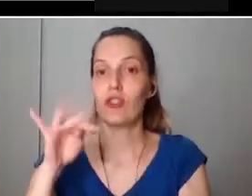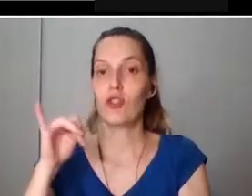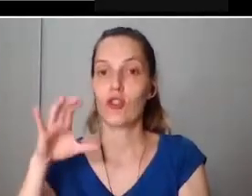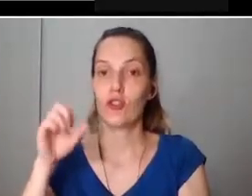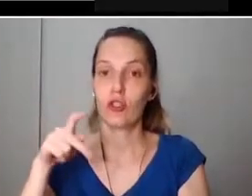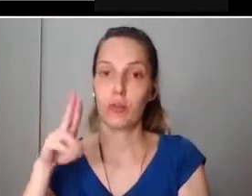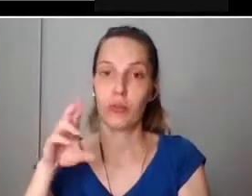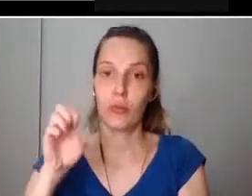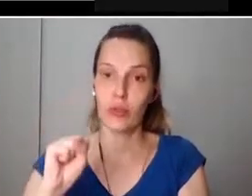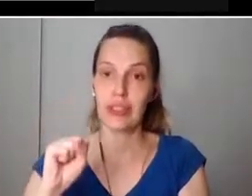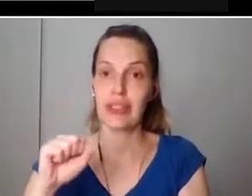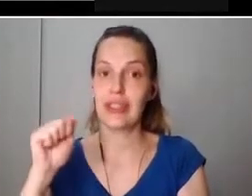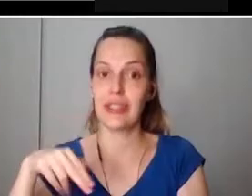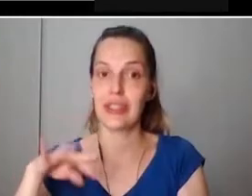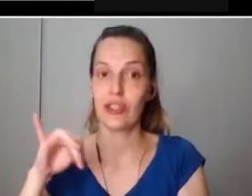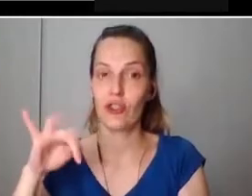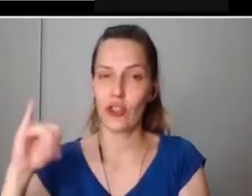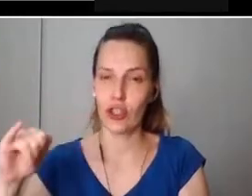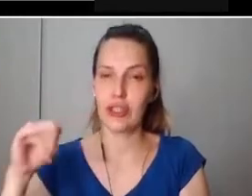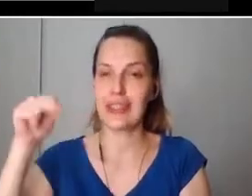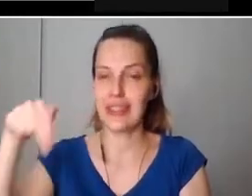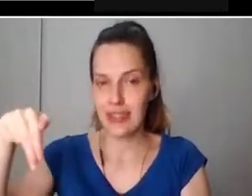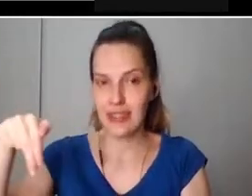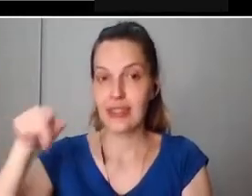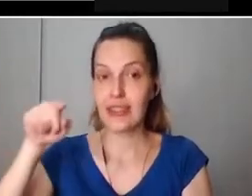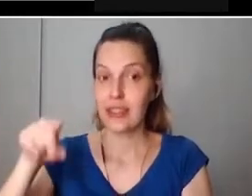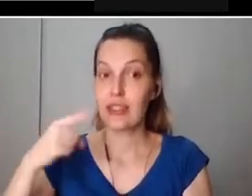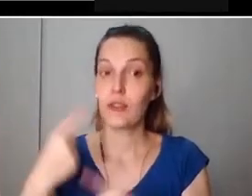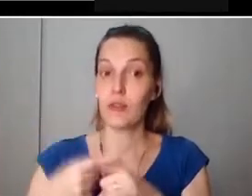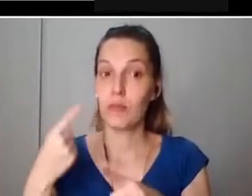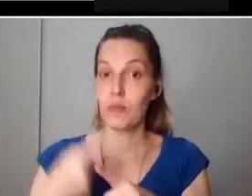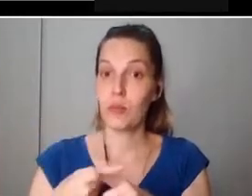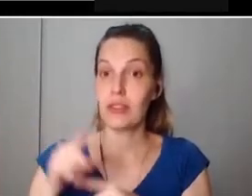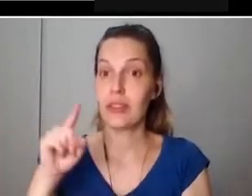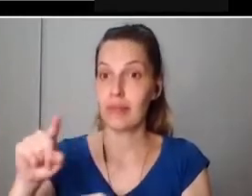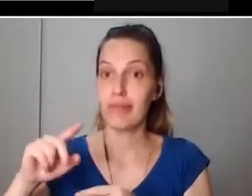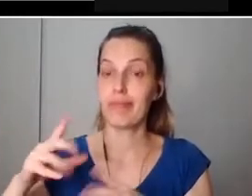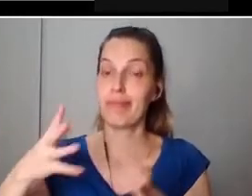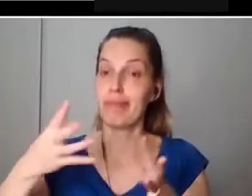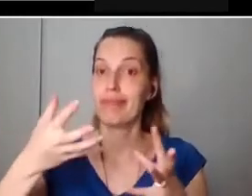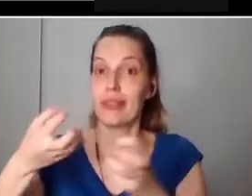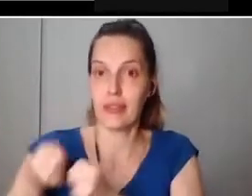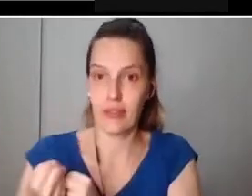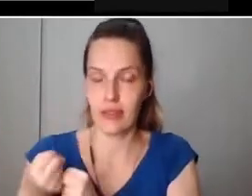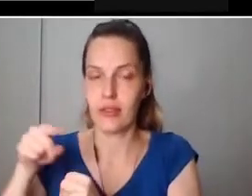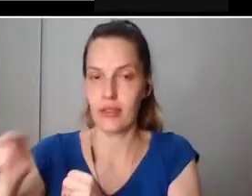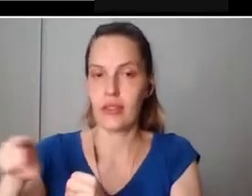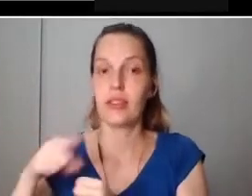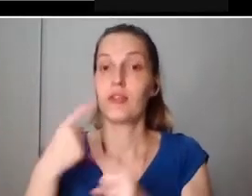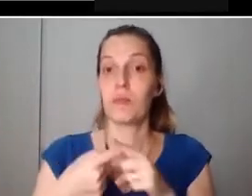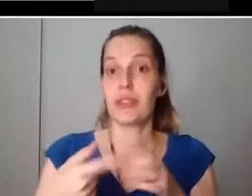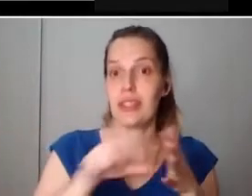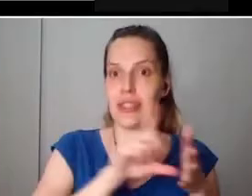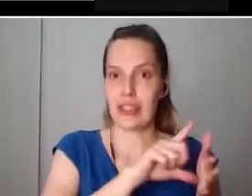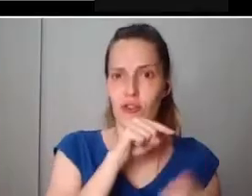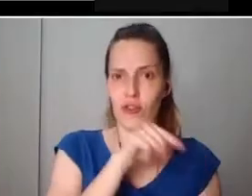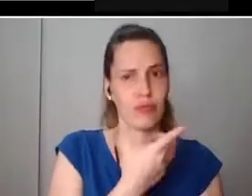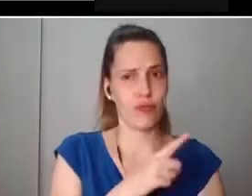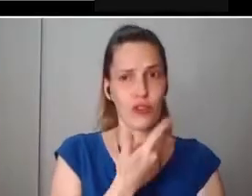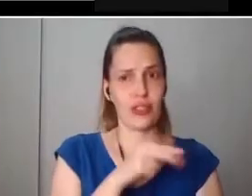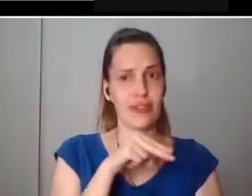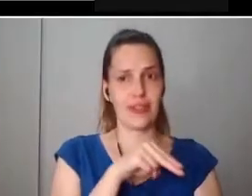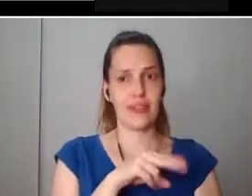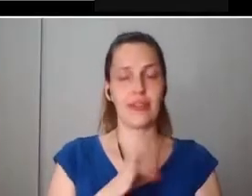se reinfectou. Porque na tua vacina não tinha N, a proteína N. Então, a Pfizer, por exemplo, vai seguir